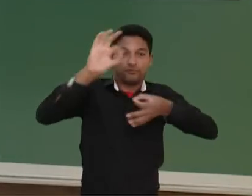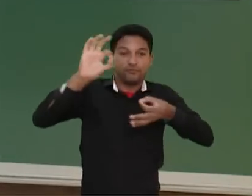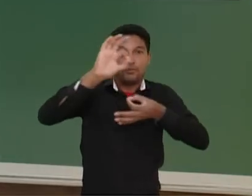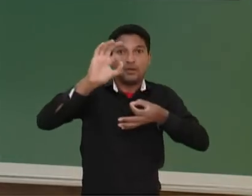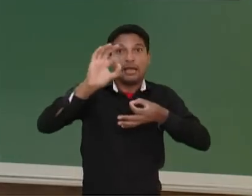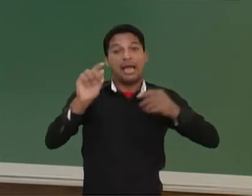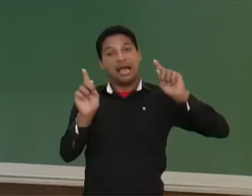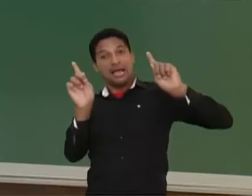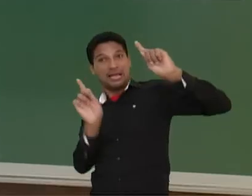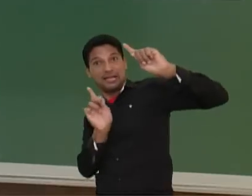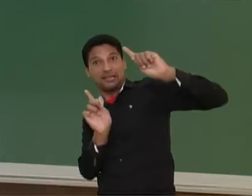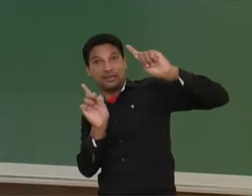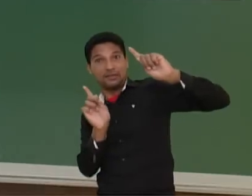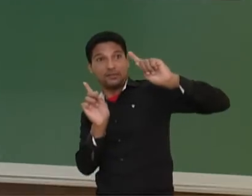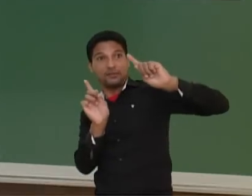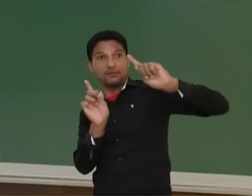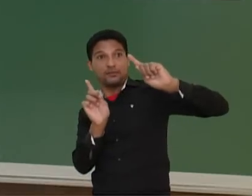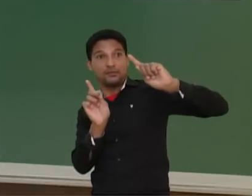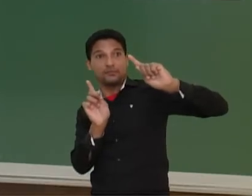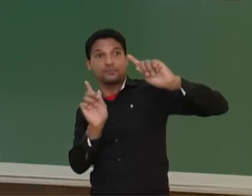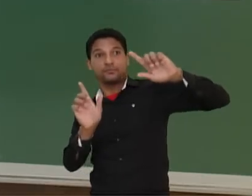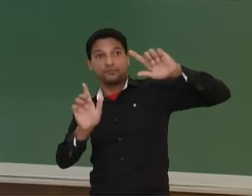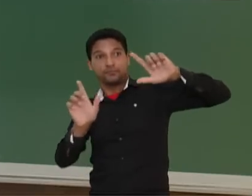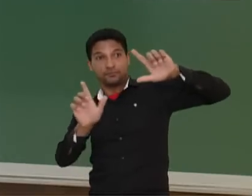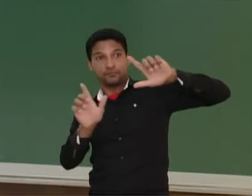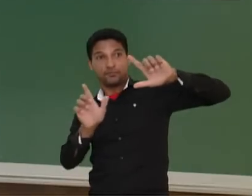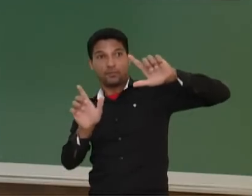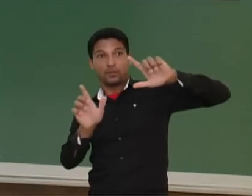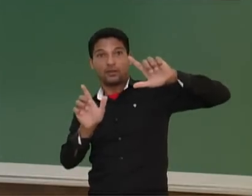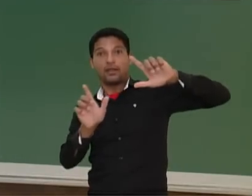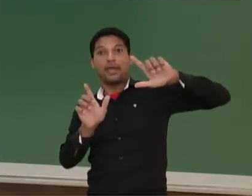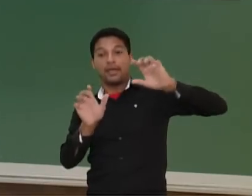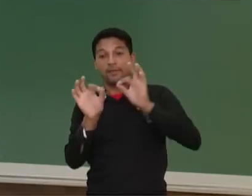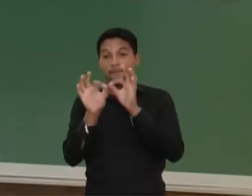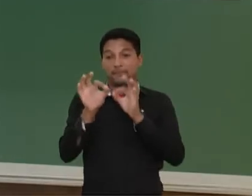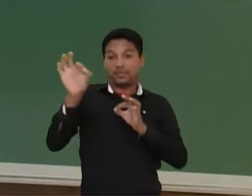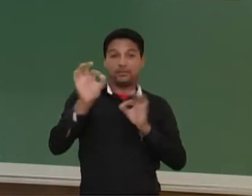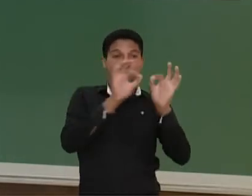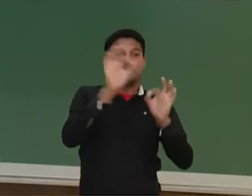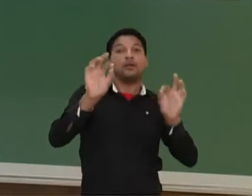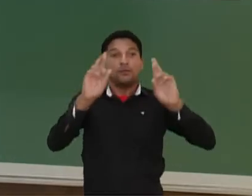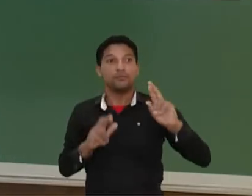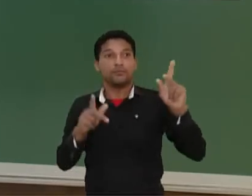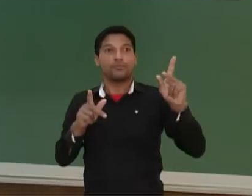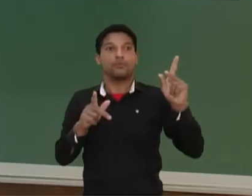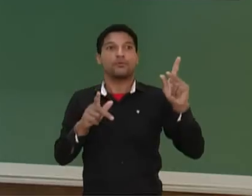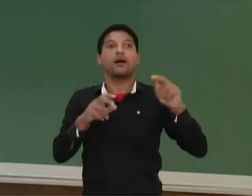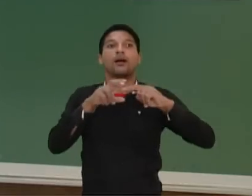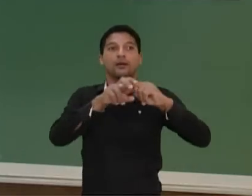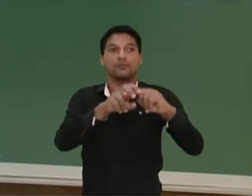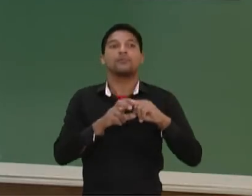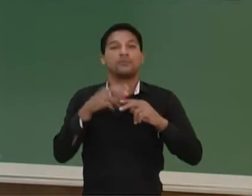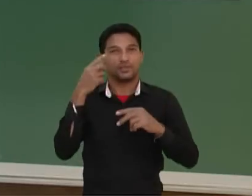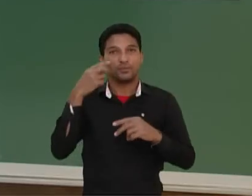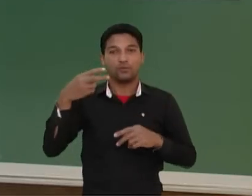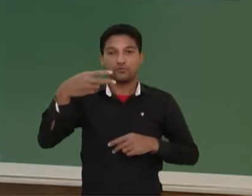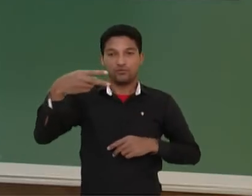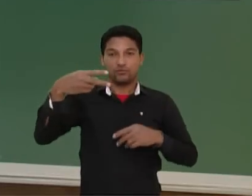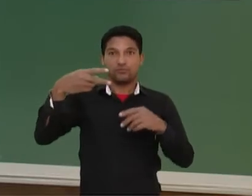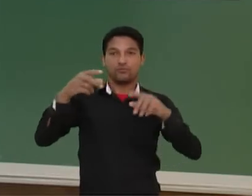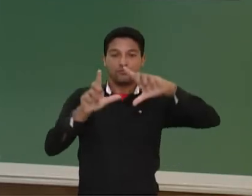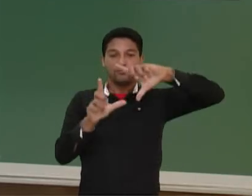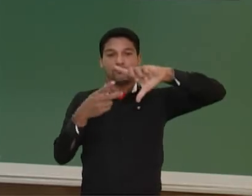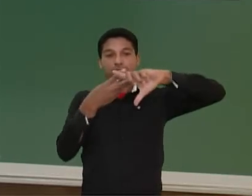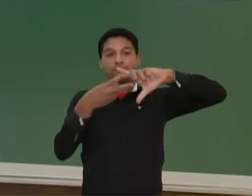marcação. Esses dois lados também têm a mesma medida, mas é uma medida diferente. Então eu faço outra marcação, 2 risquinhos,